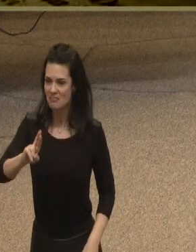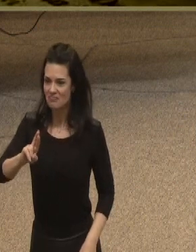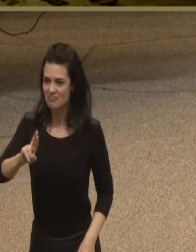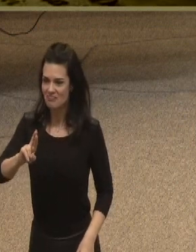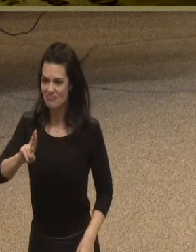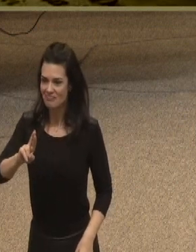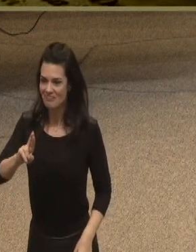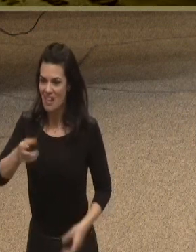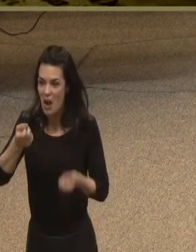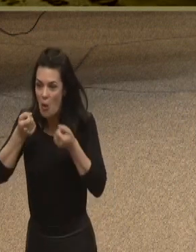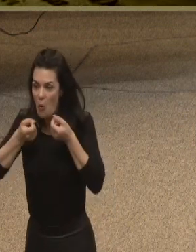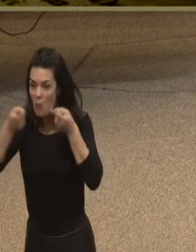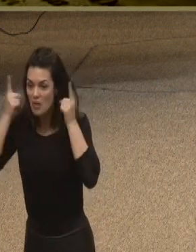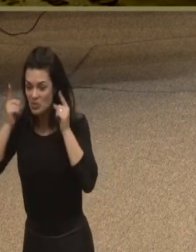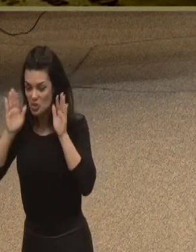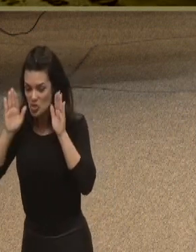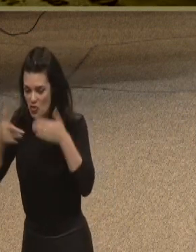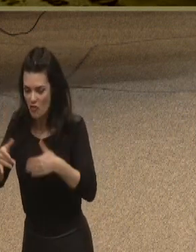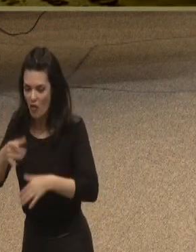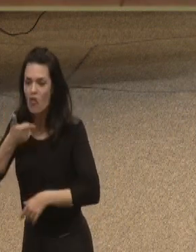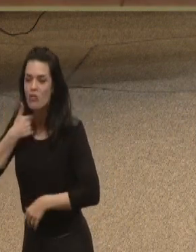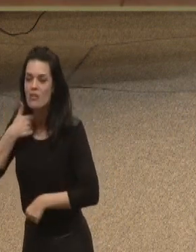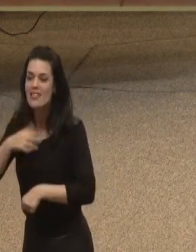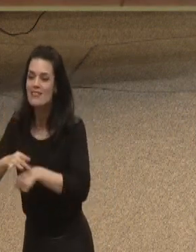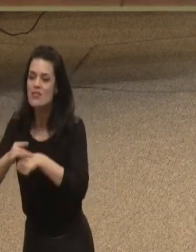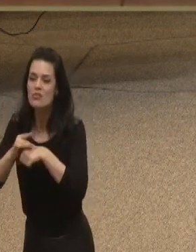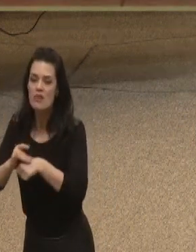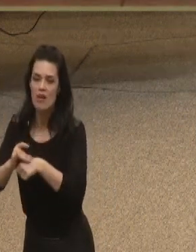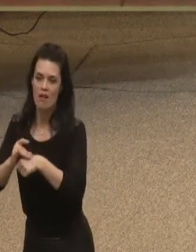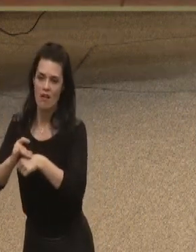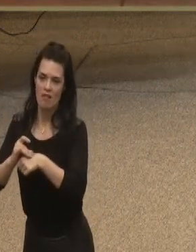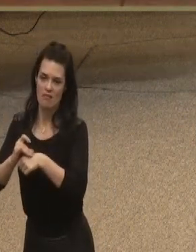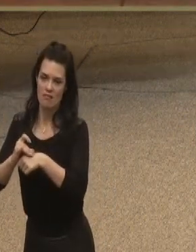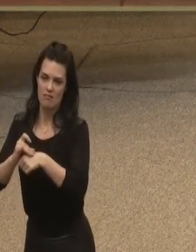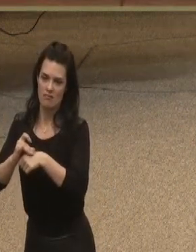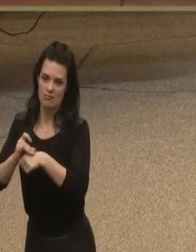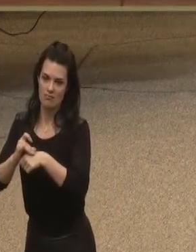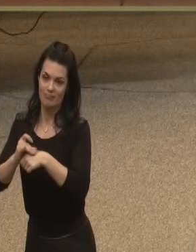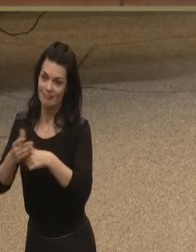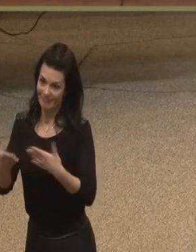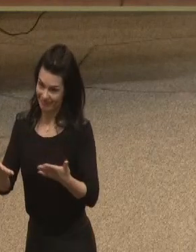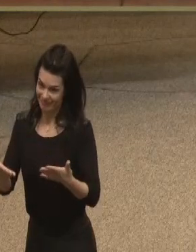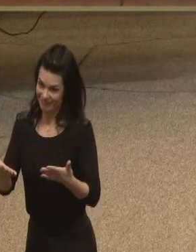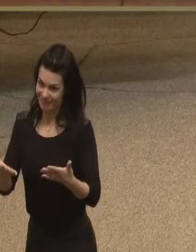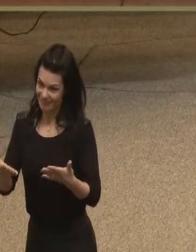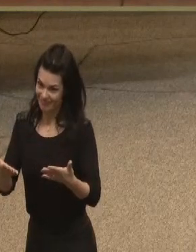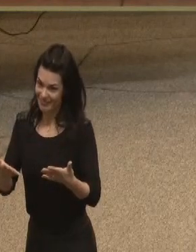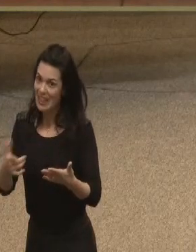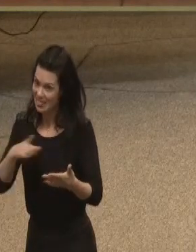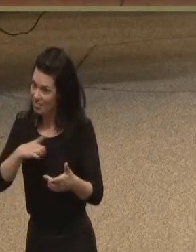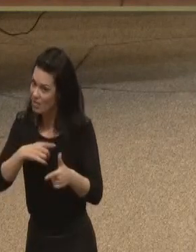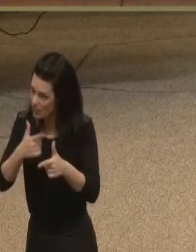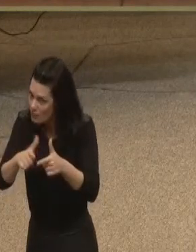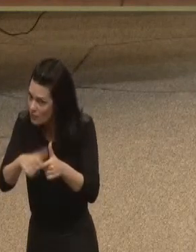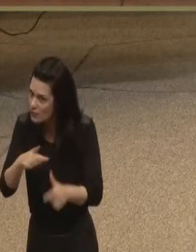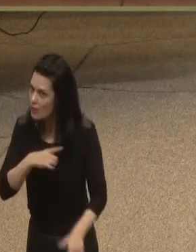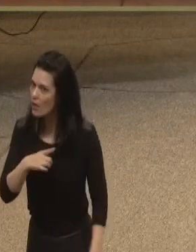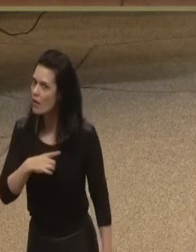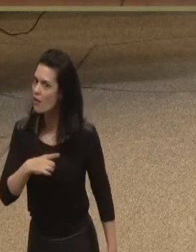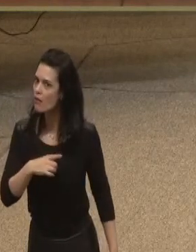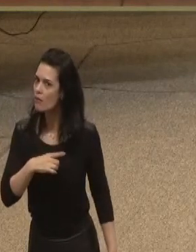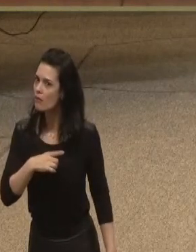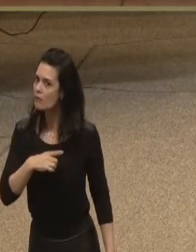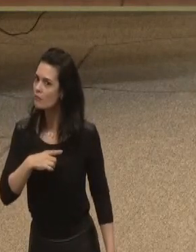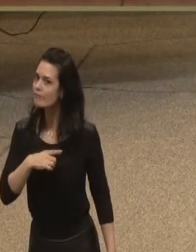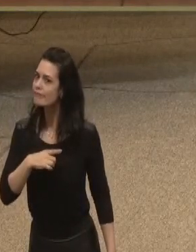fazer com essa surdez espiritual? Essa surdez espiritual que tem consequências. Nas palavras